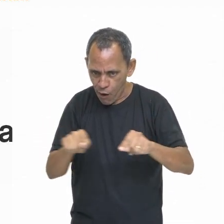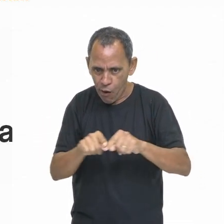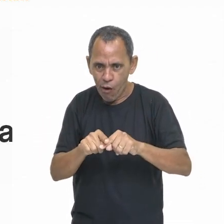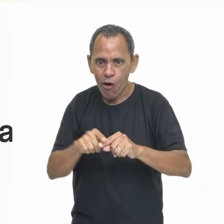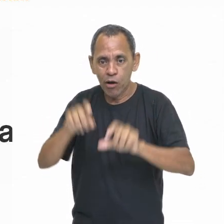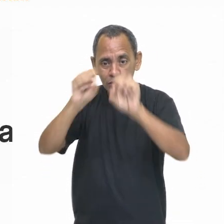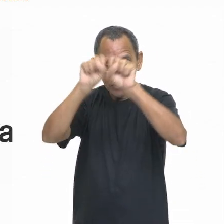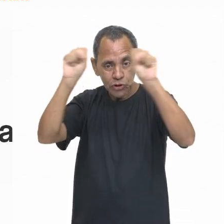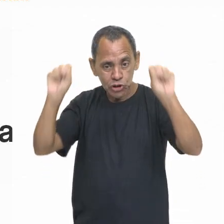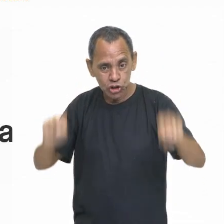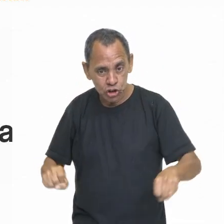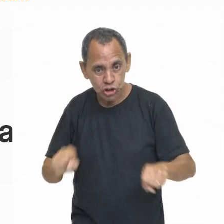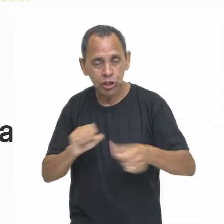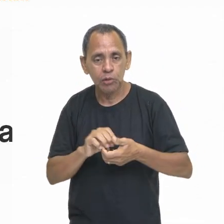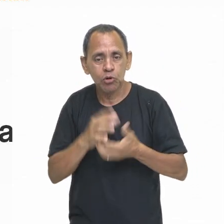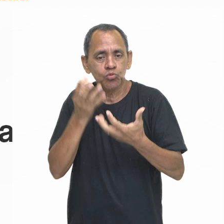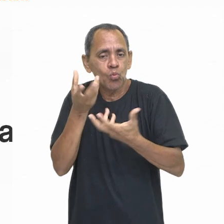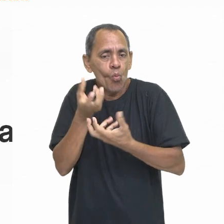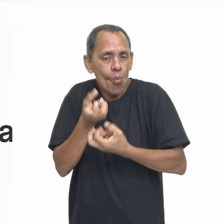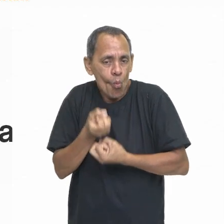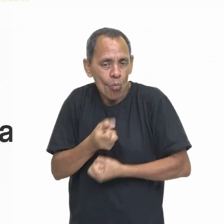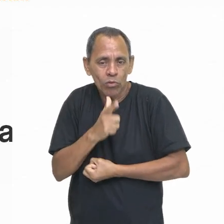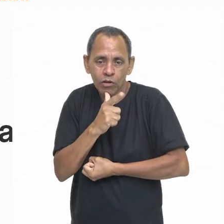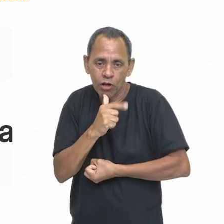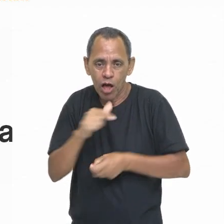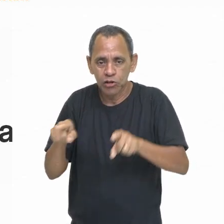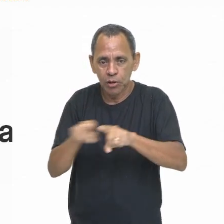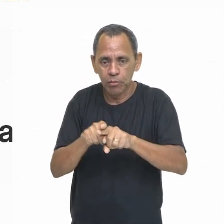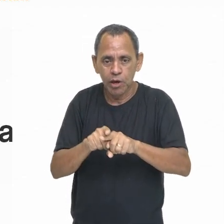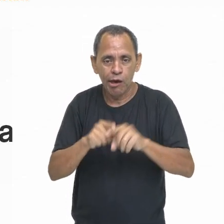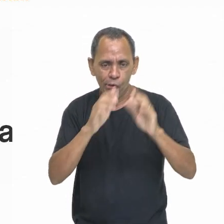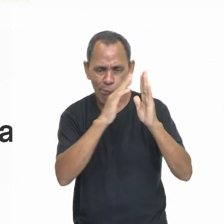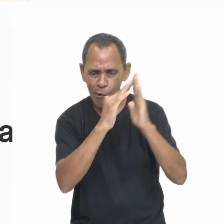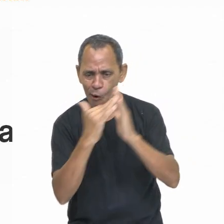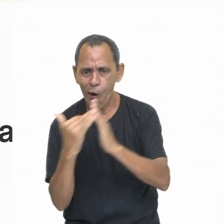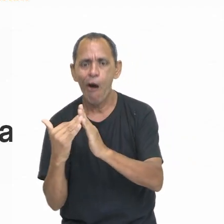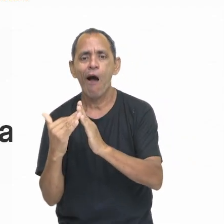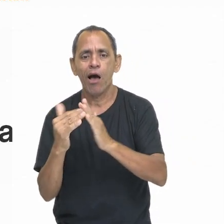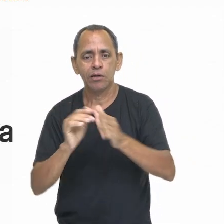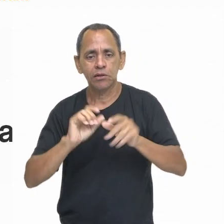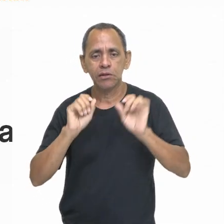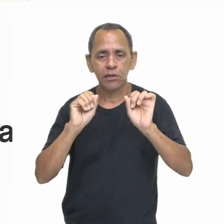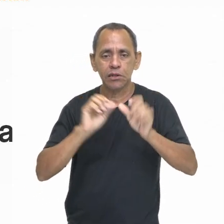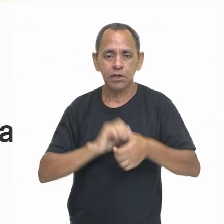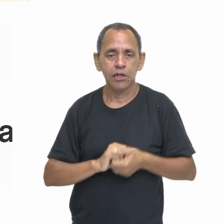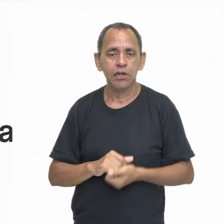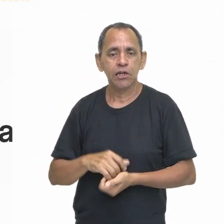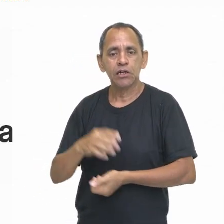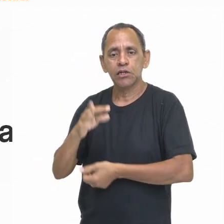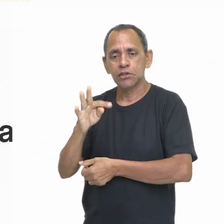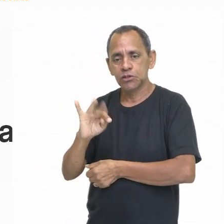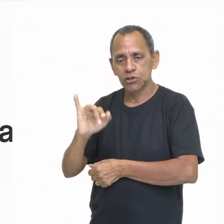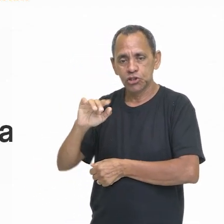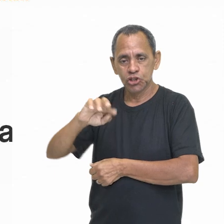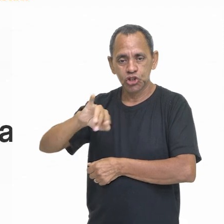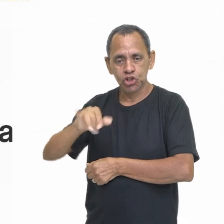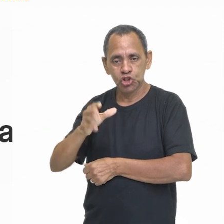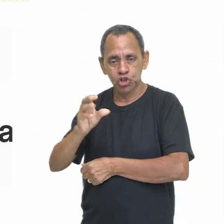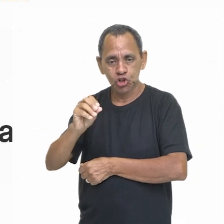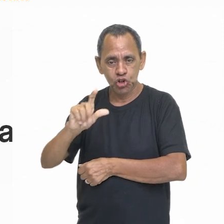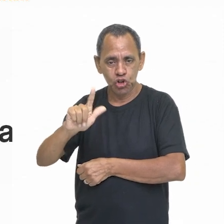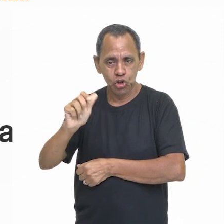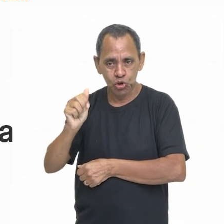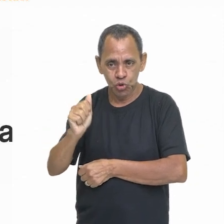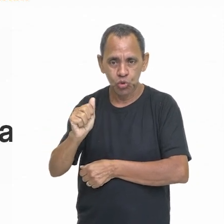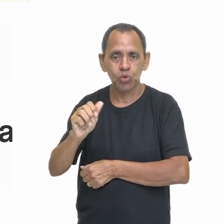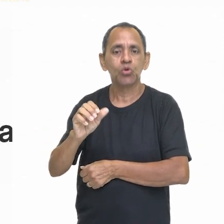drenagem, coleta de lixo e casa de tijolos. Aqui, né, a gente pode verificar o busto que